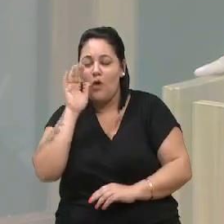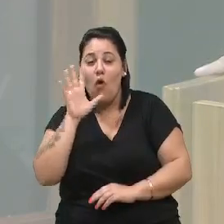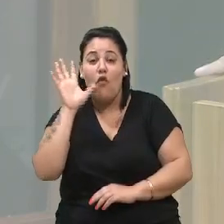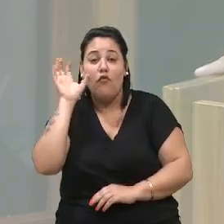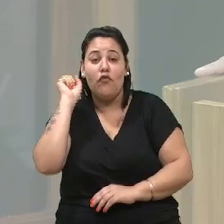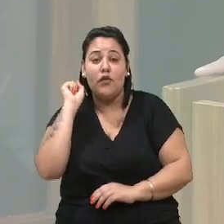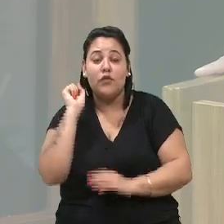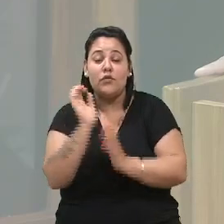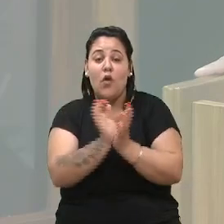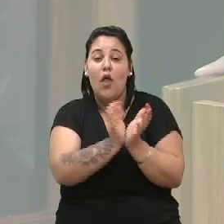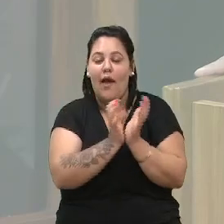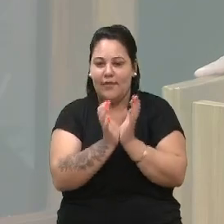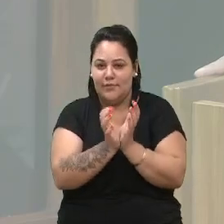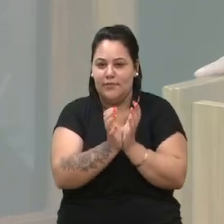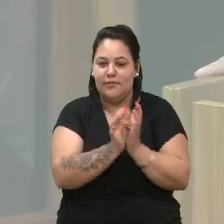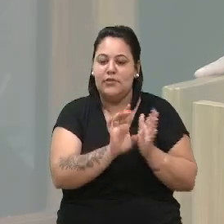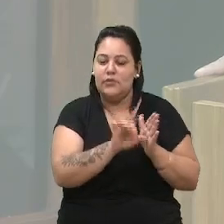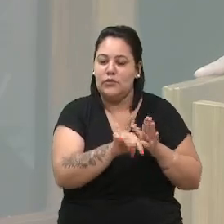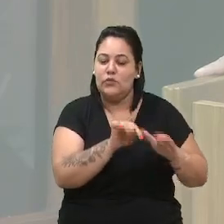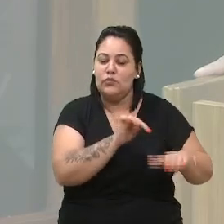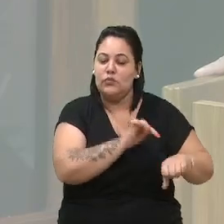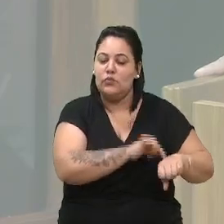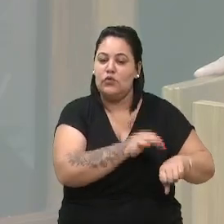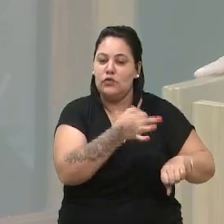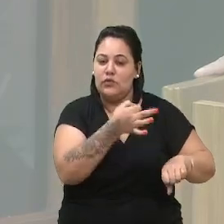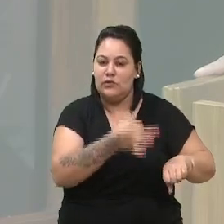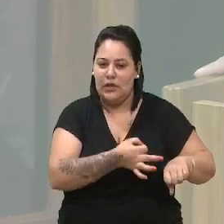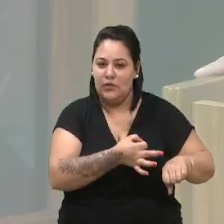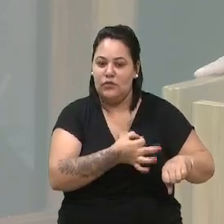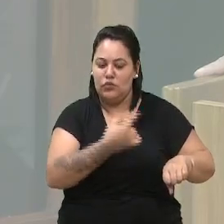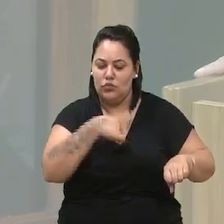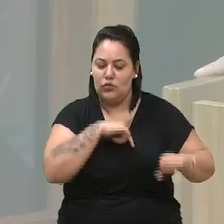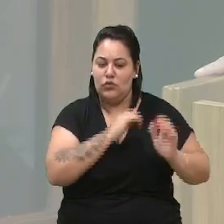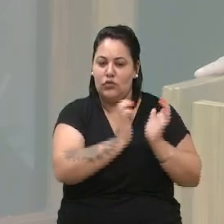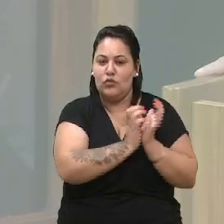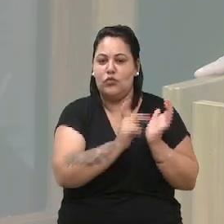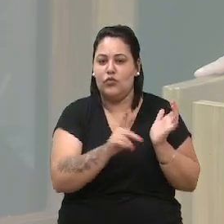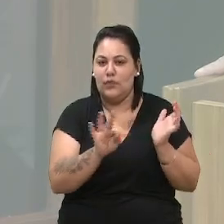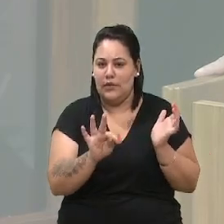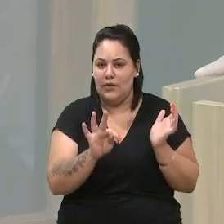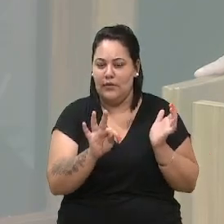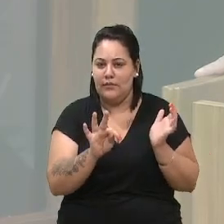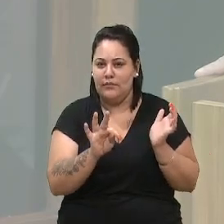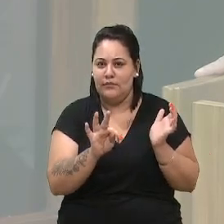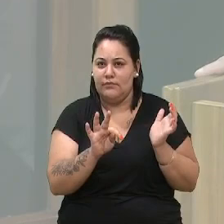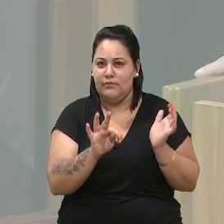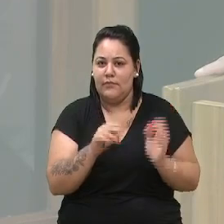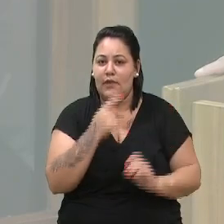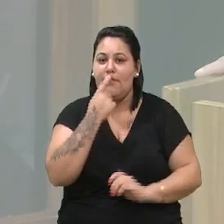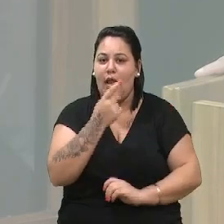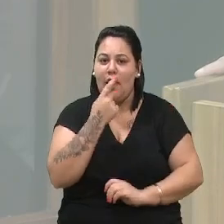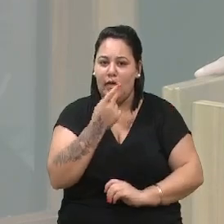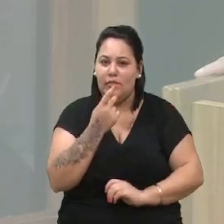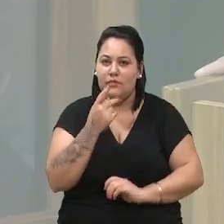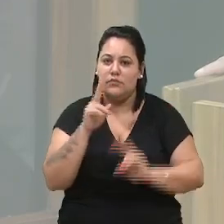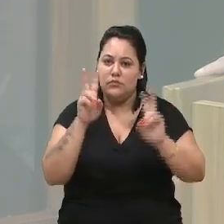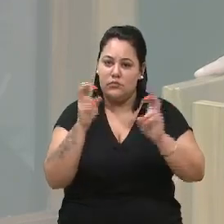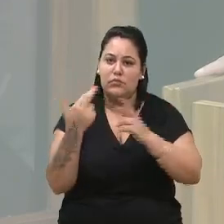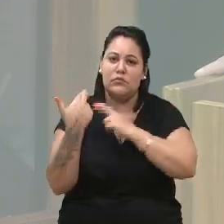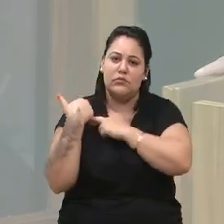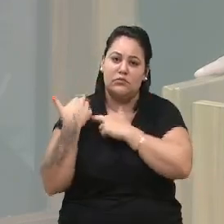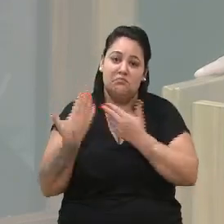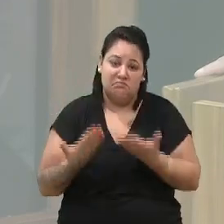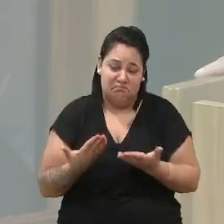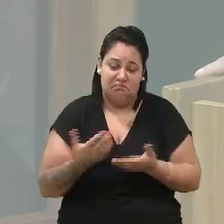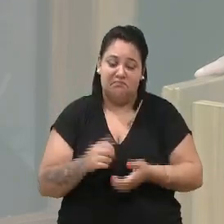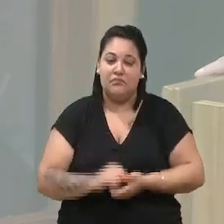e, no momento oportuno, a nossa bancada se manifestará com a responsabilidade que tem sobre esse tema. E